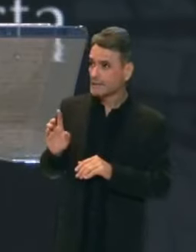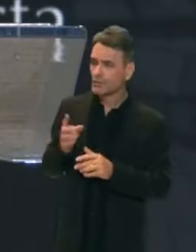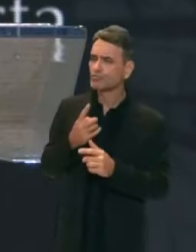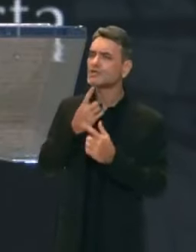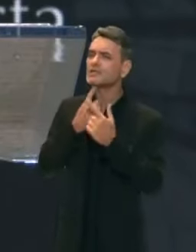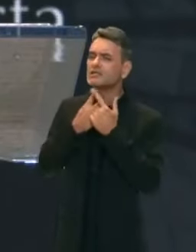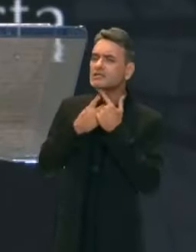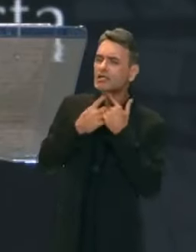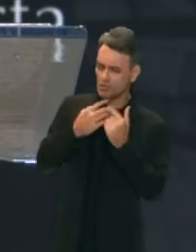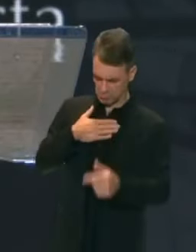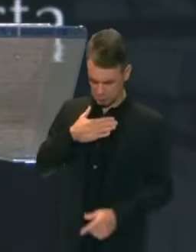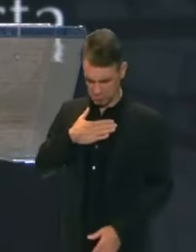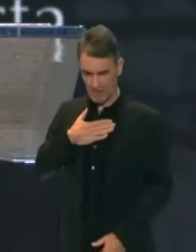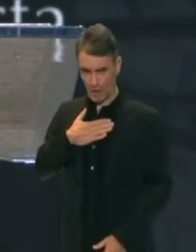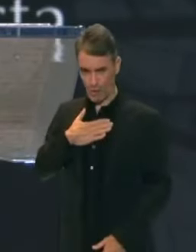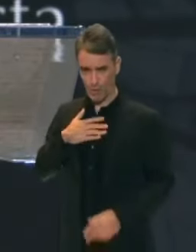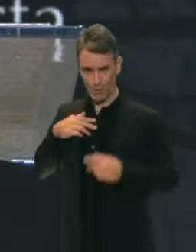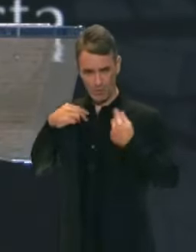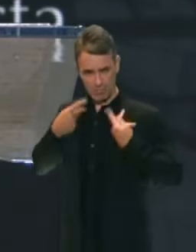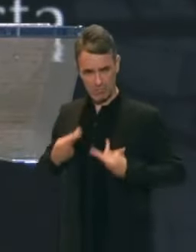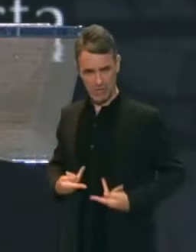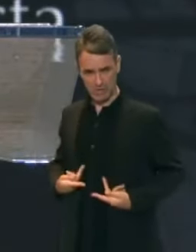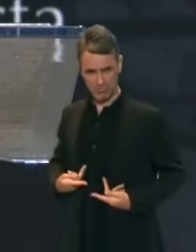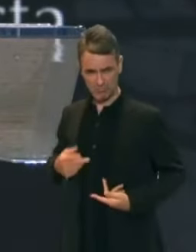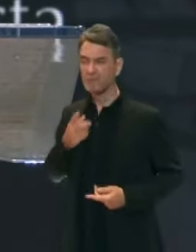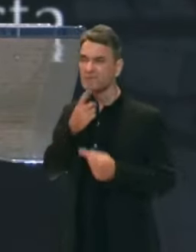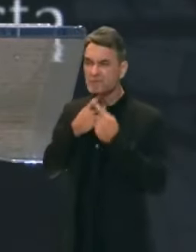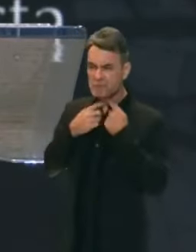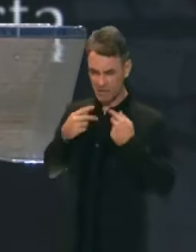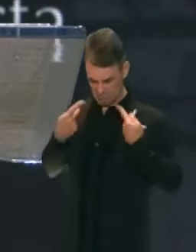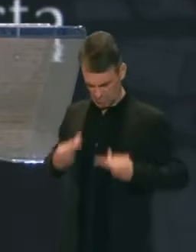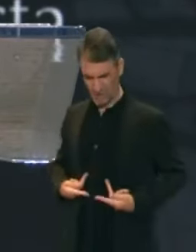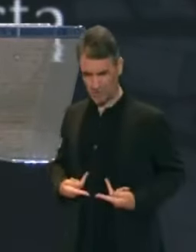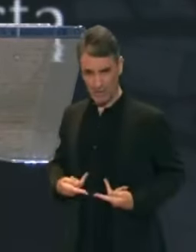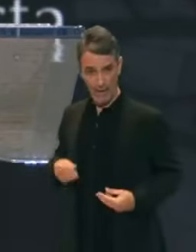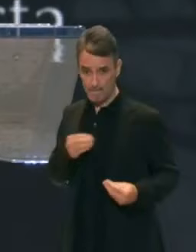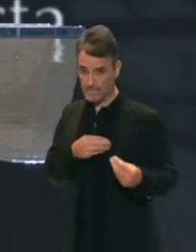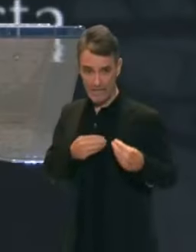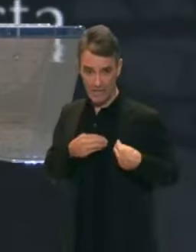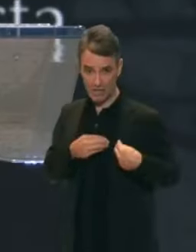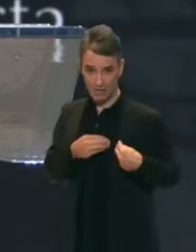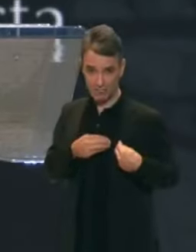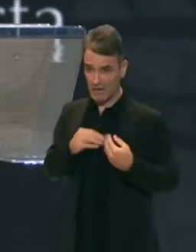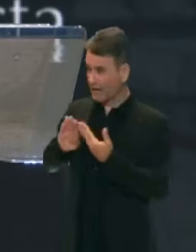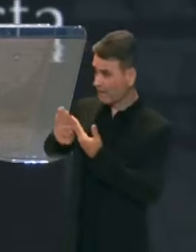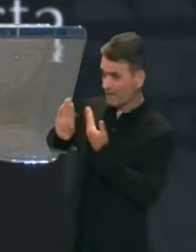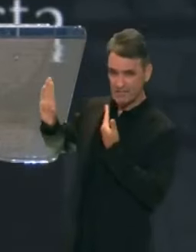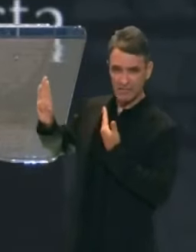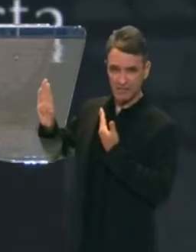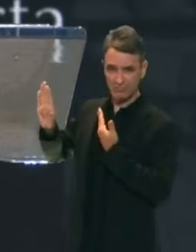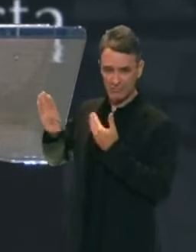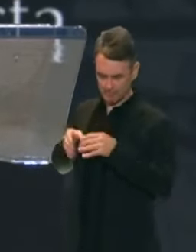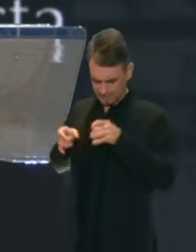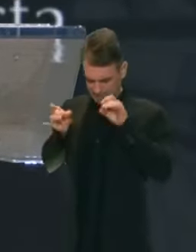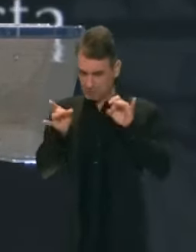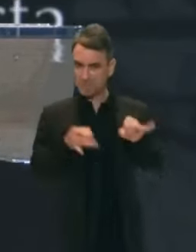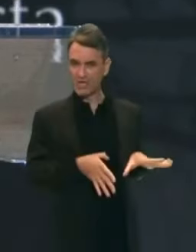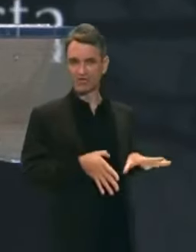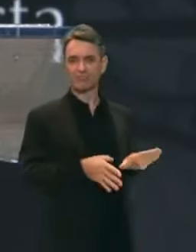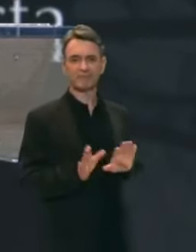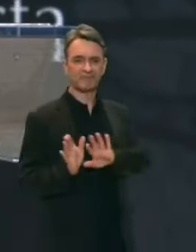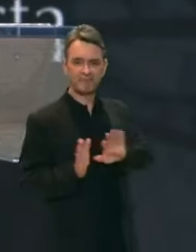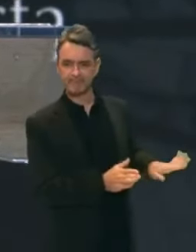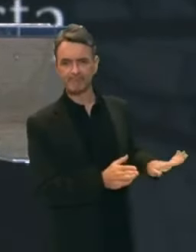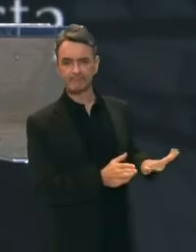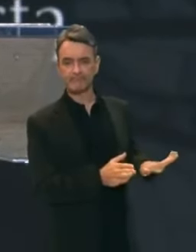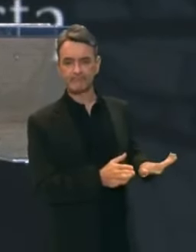desejo carnal, todo o desejo pelo pecado e tudo aquilo que nos afasta de Deus. Essa semana eu estava em